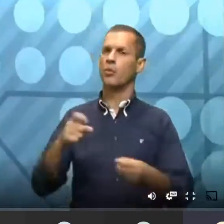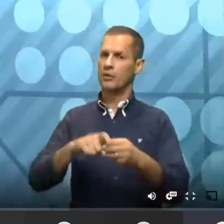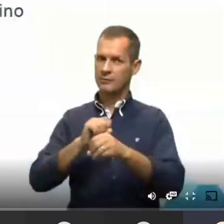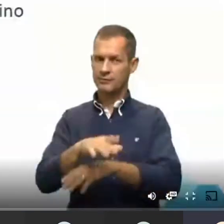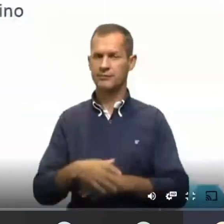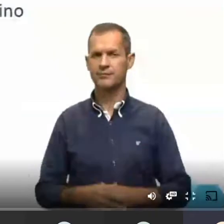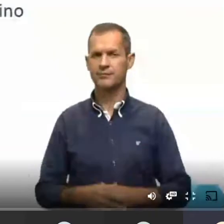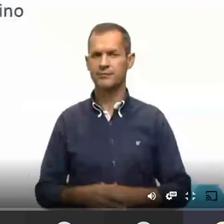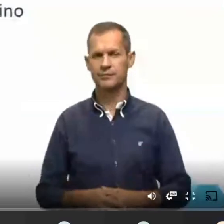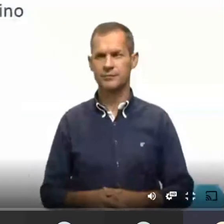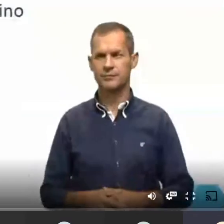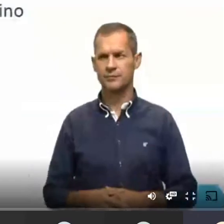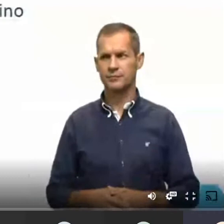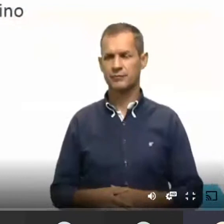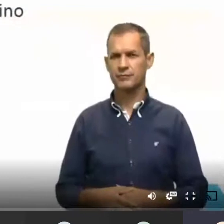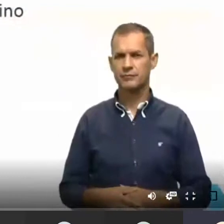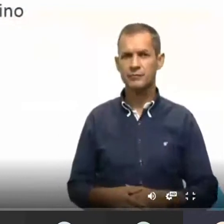Vamos voltar ao slide?